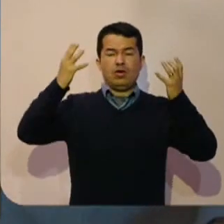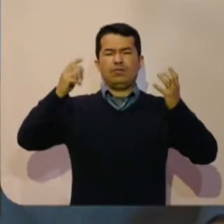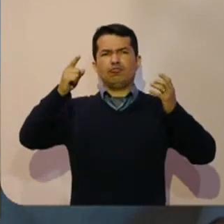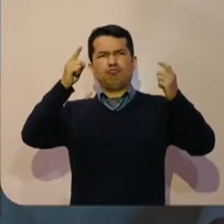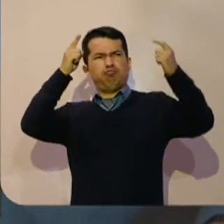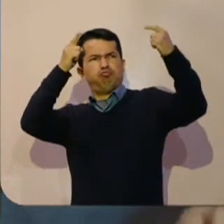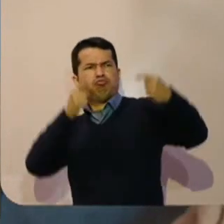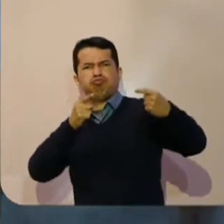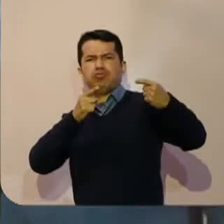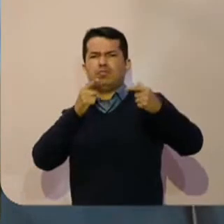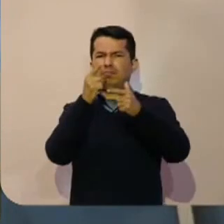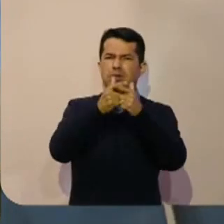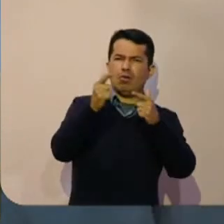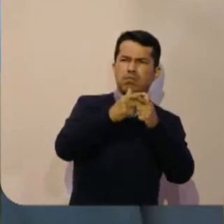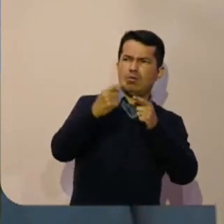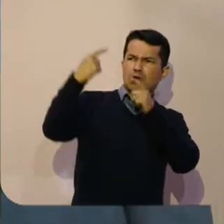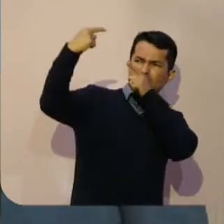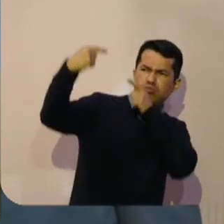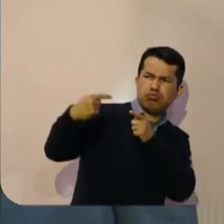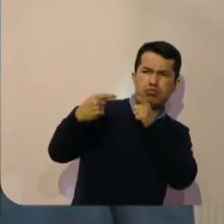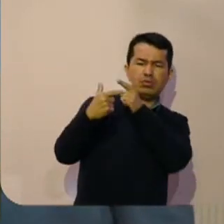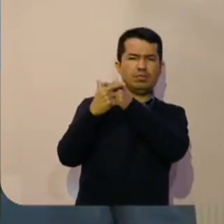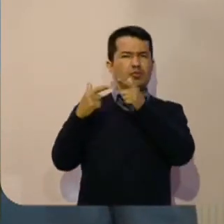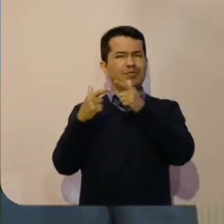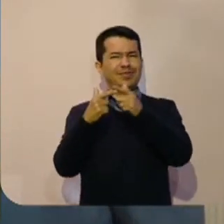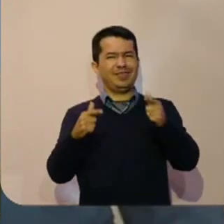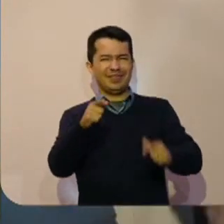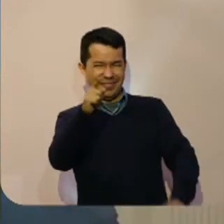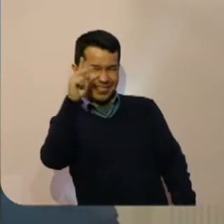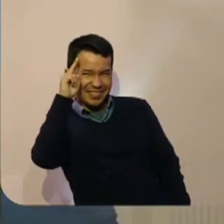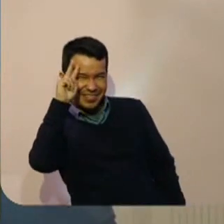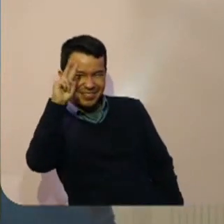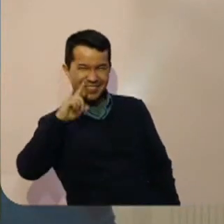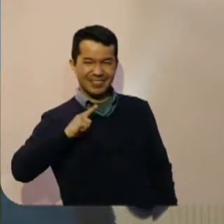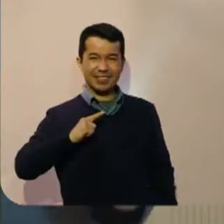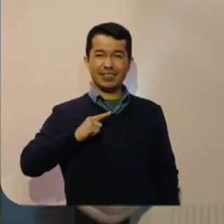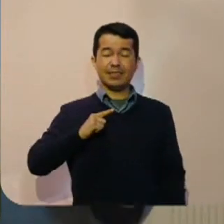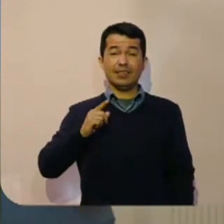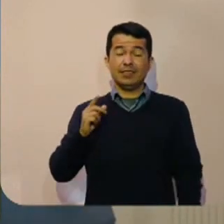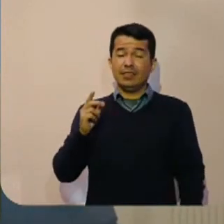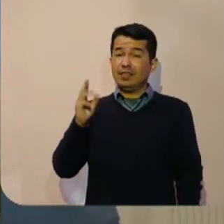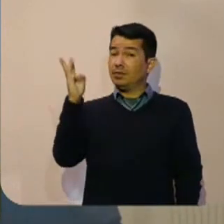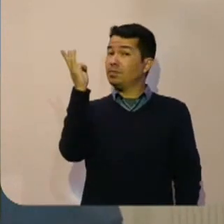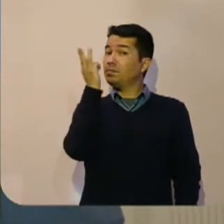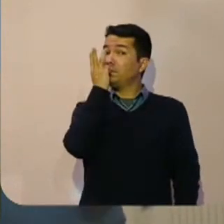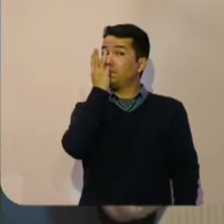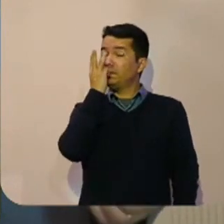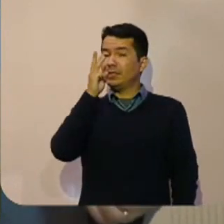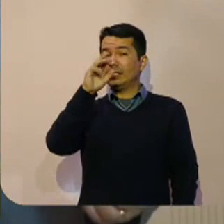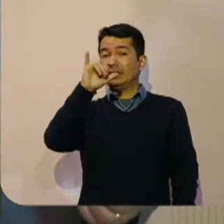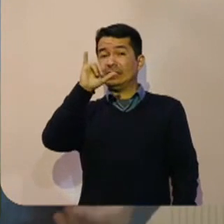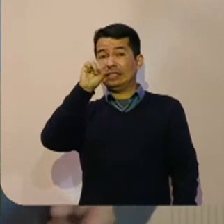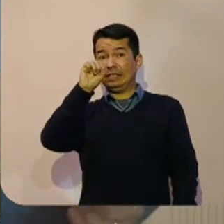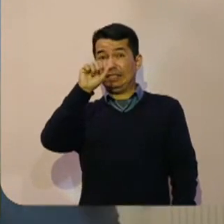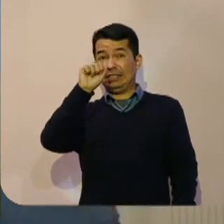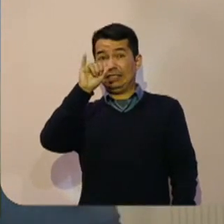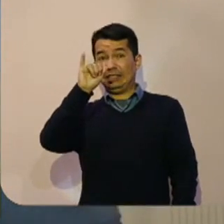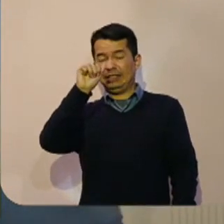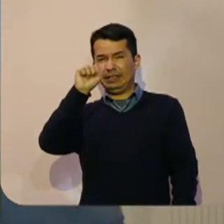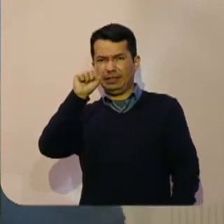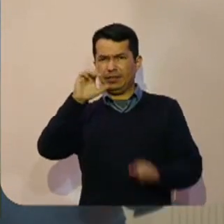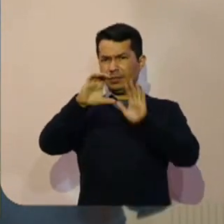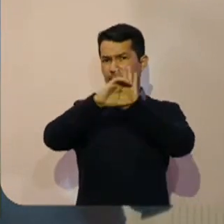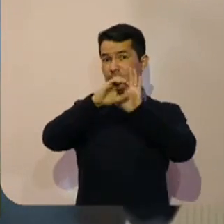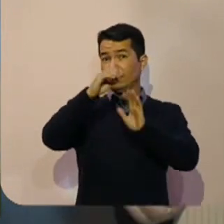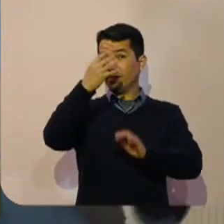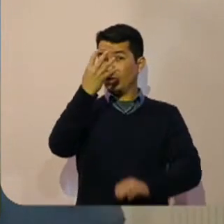E é isso que diz Isaías 41:10. Não tema, porque eu estou com você. Não fique